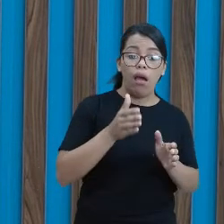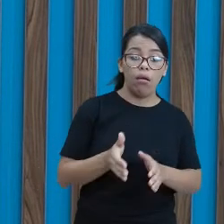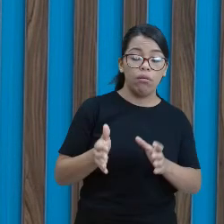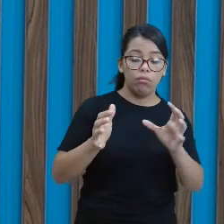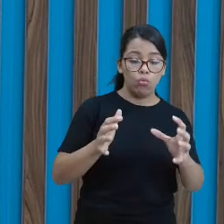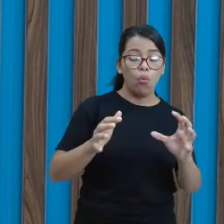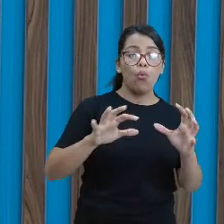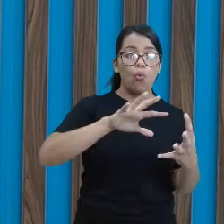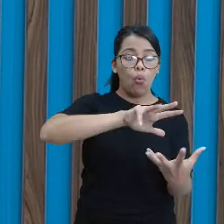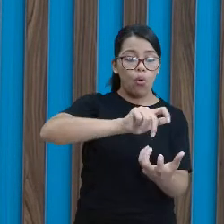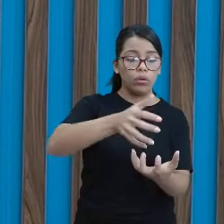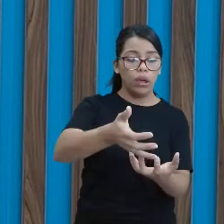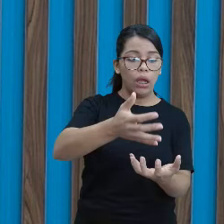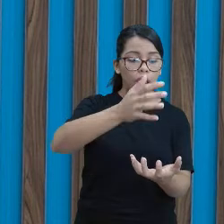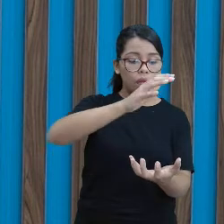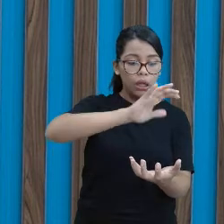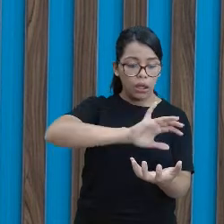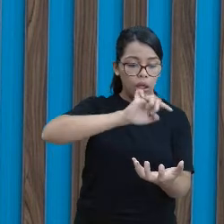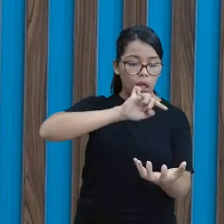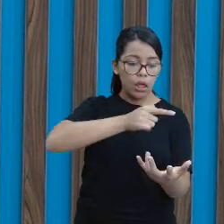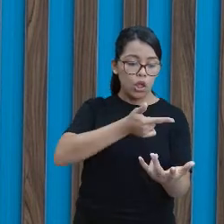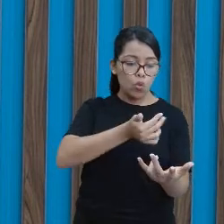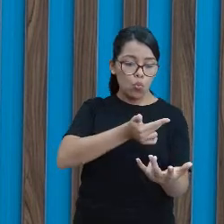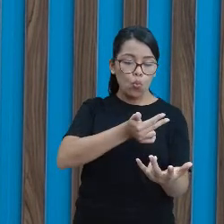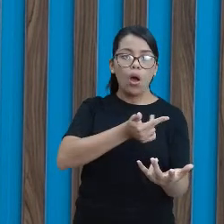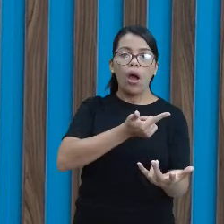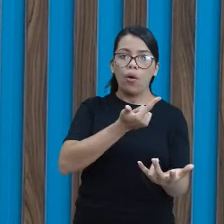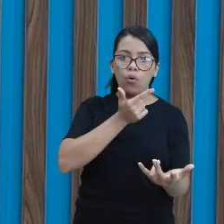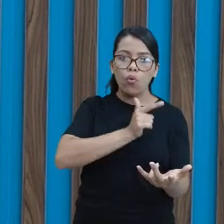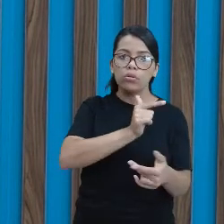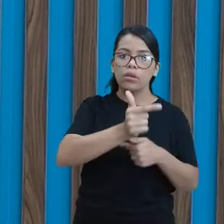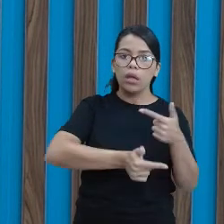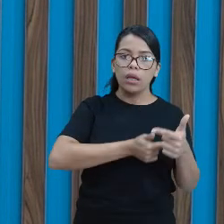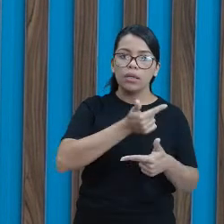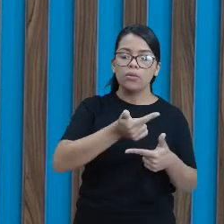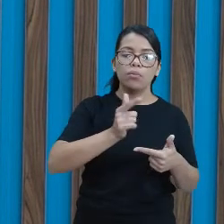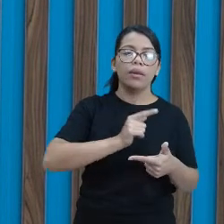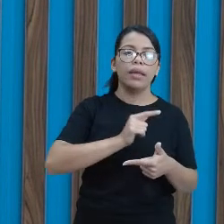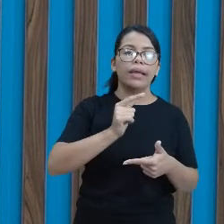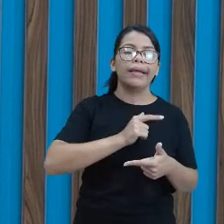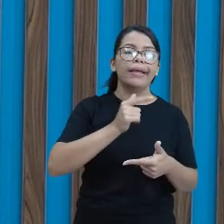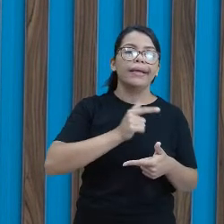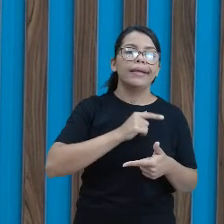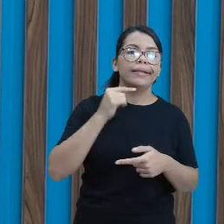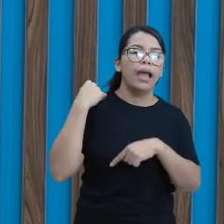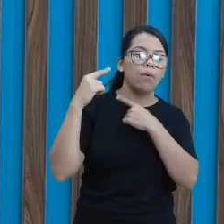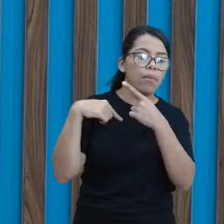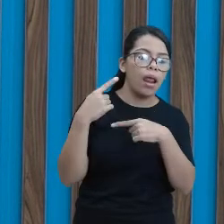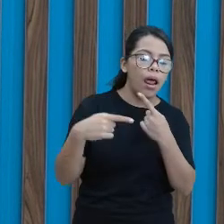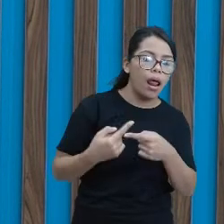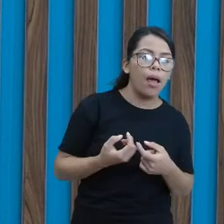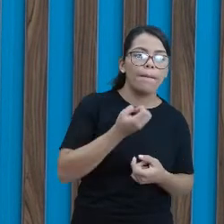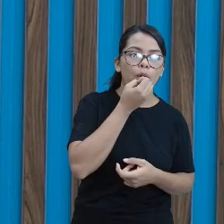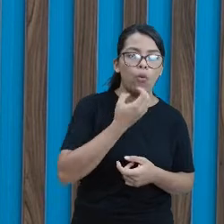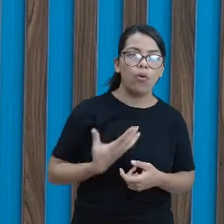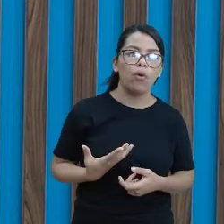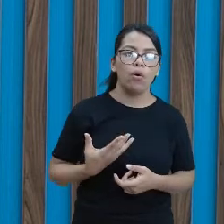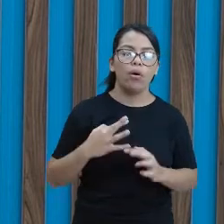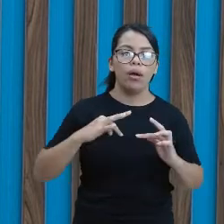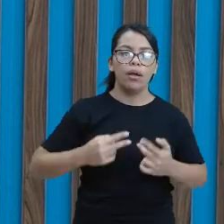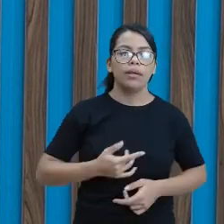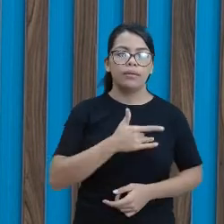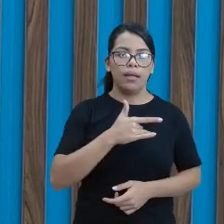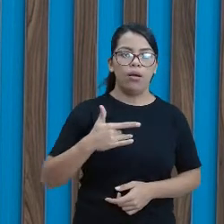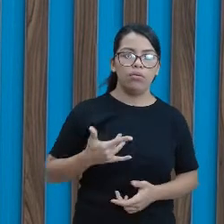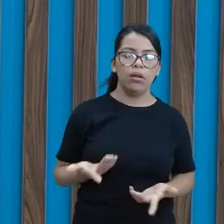que reproduzir e gerar descendentes férteis. Exatamente. Não é isso? Então, se não tem condições de reproduzir, então a gente